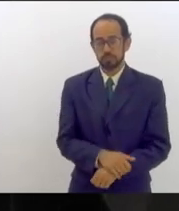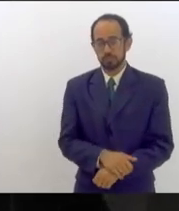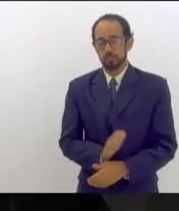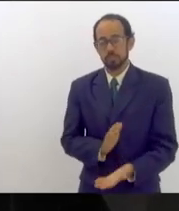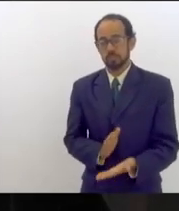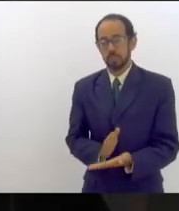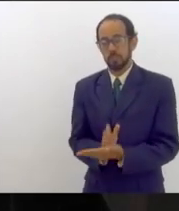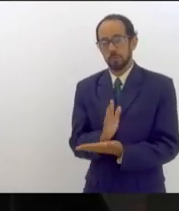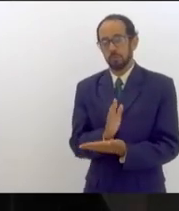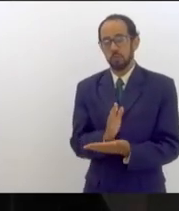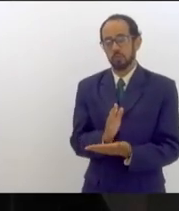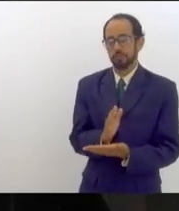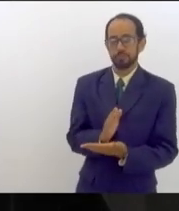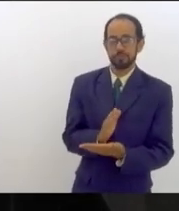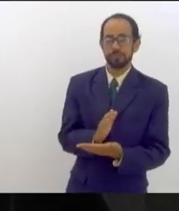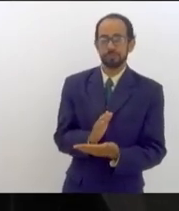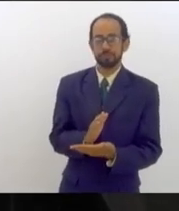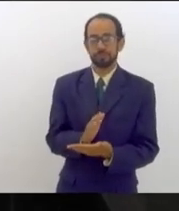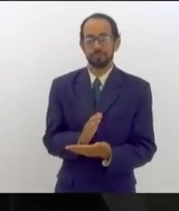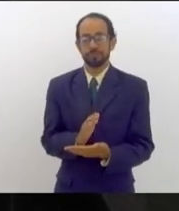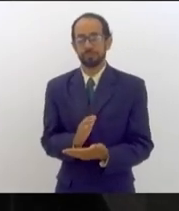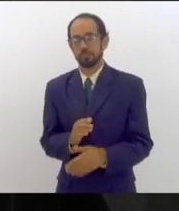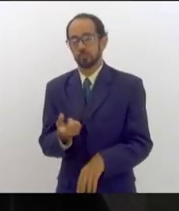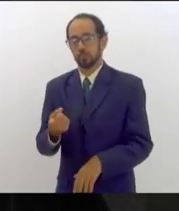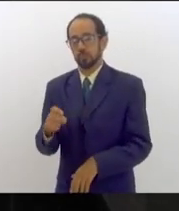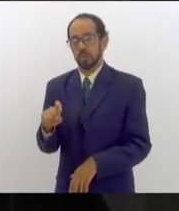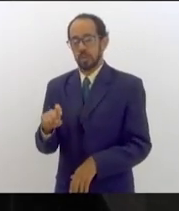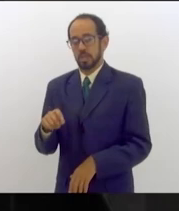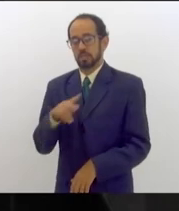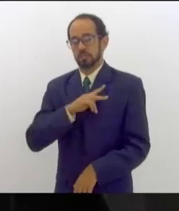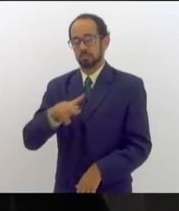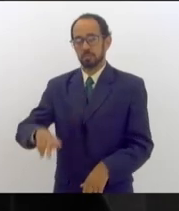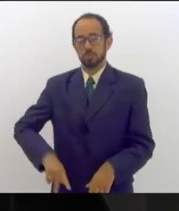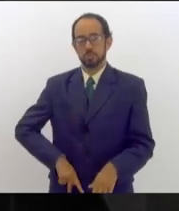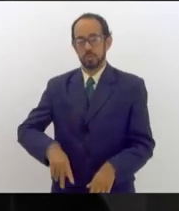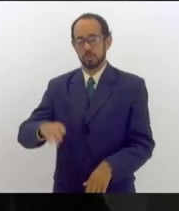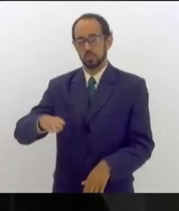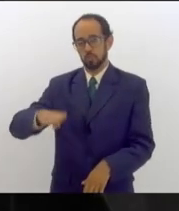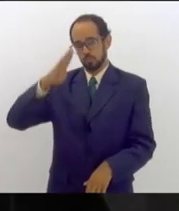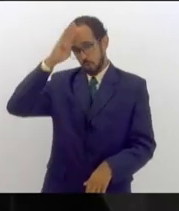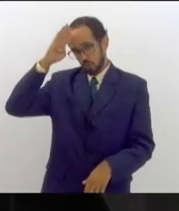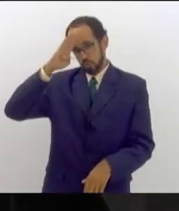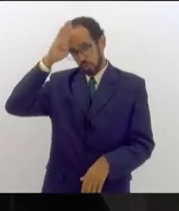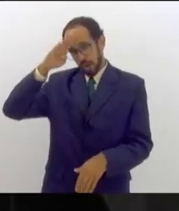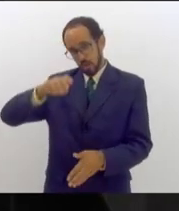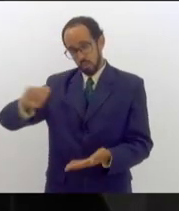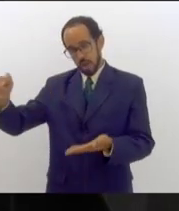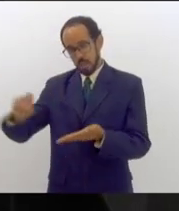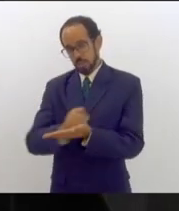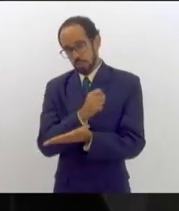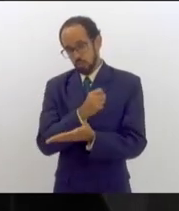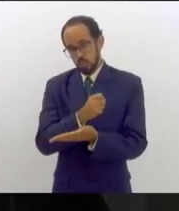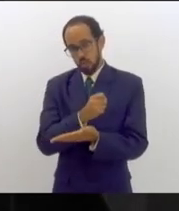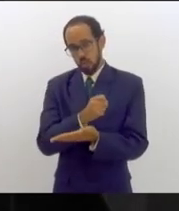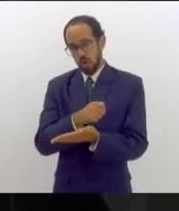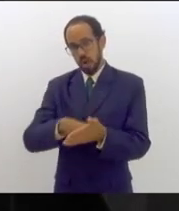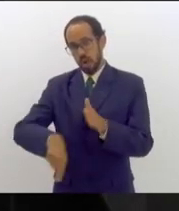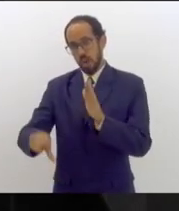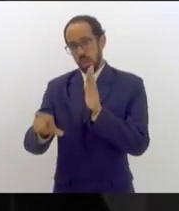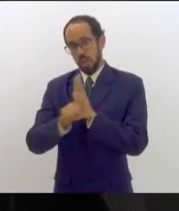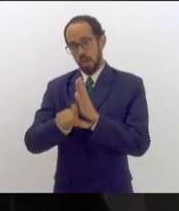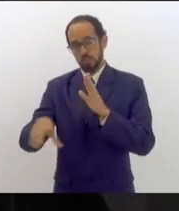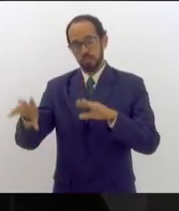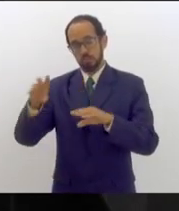aprovou e o ex-presidente bolsonaro sancionou a lei